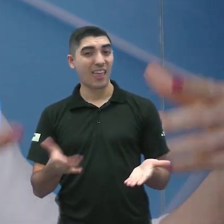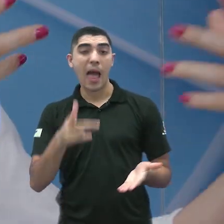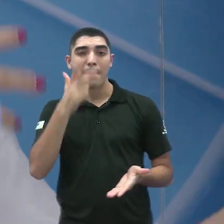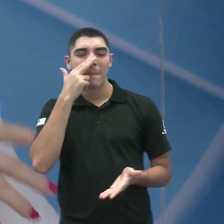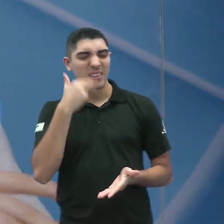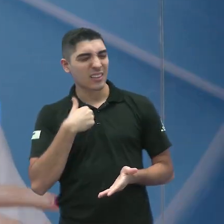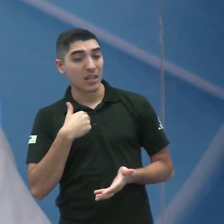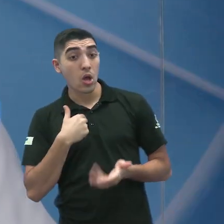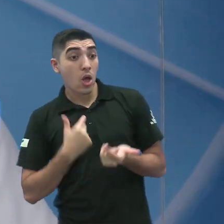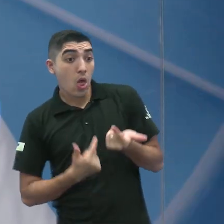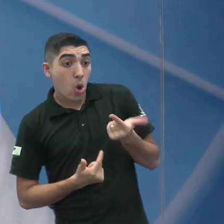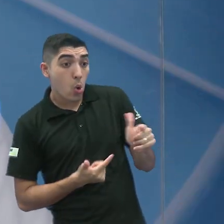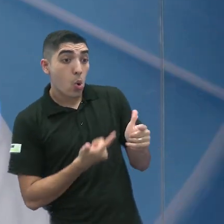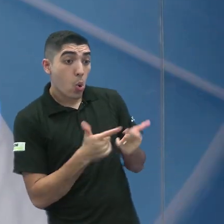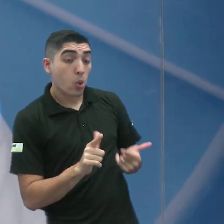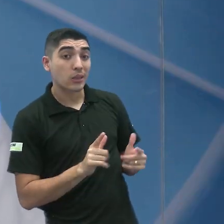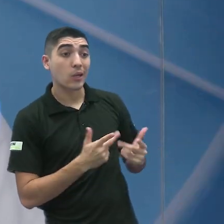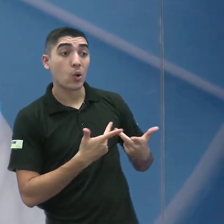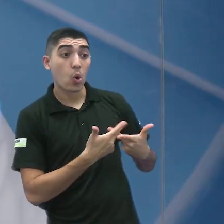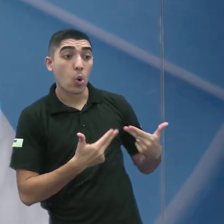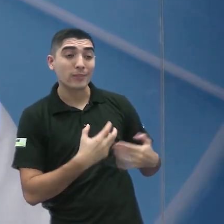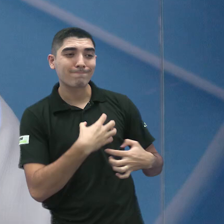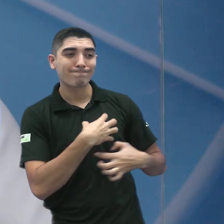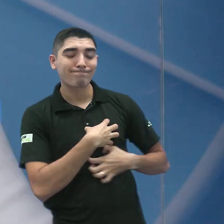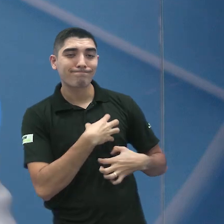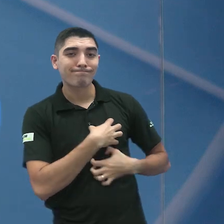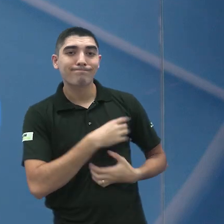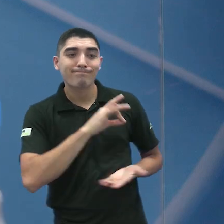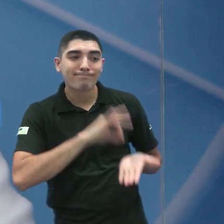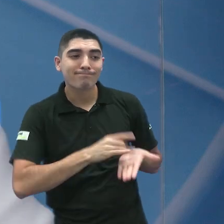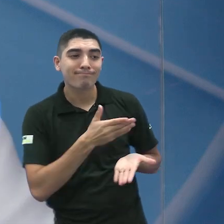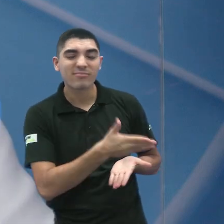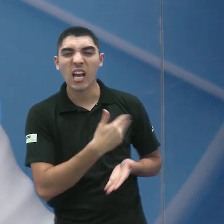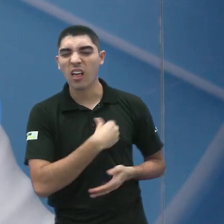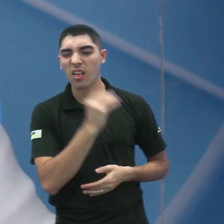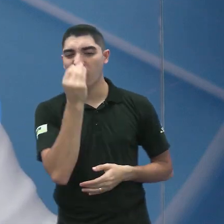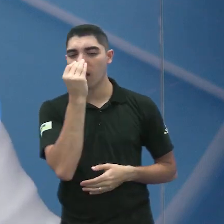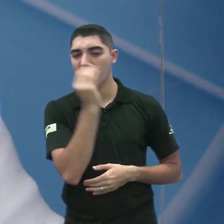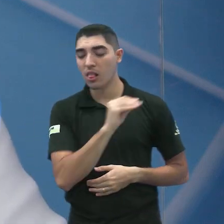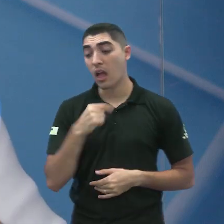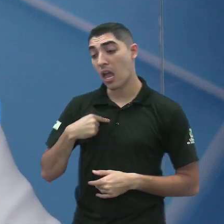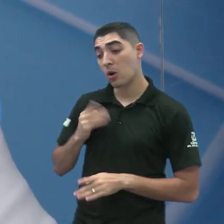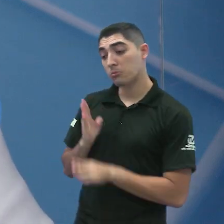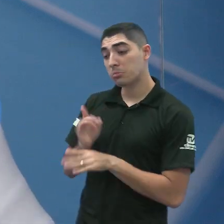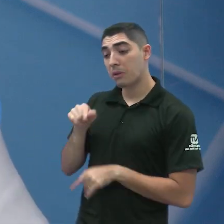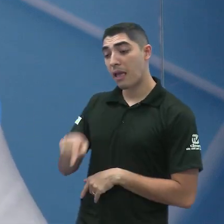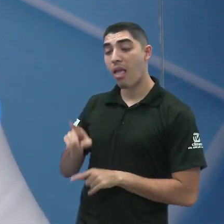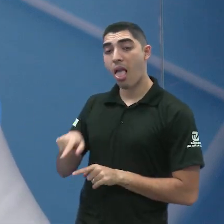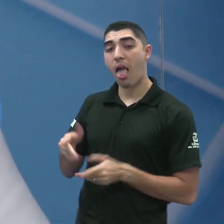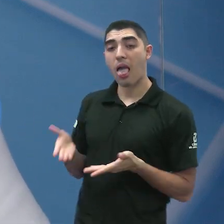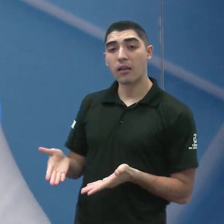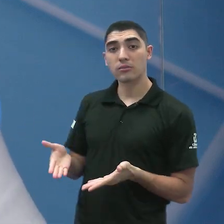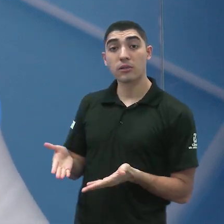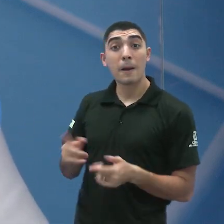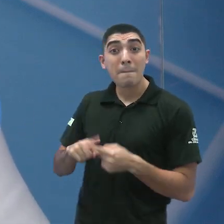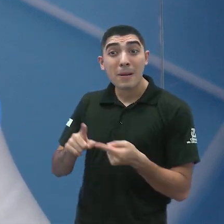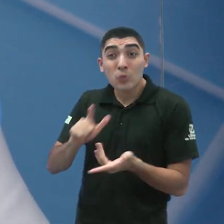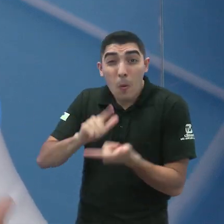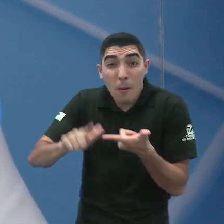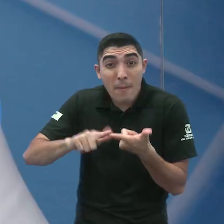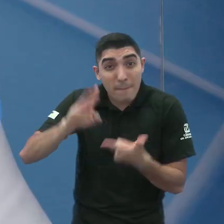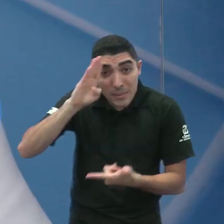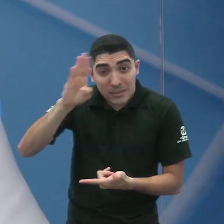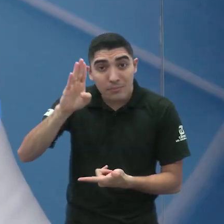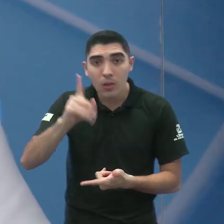né? Outras coisas que podem estar acontecendo, porque foi esse o diagnóstico. E aí a raiz do problema realmente pode não